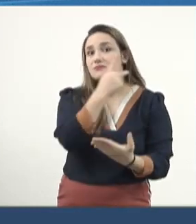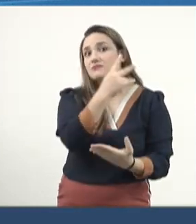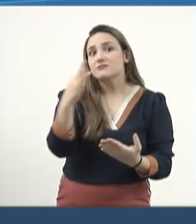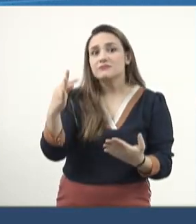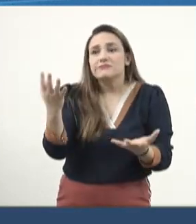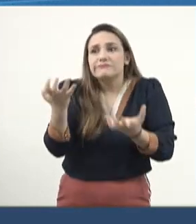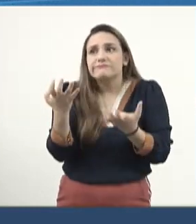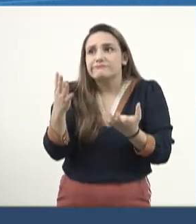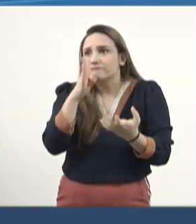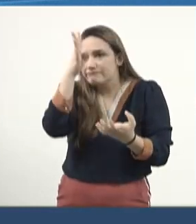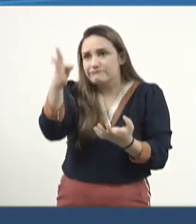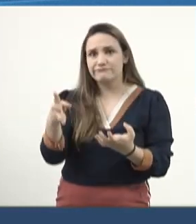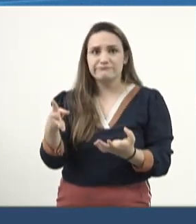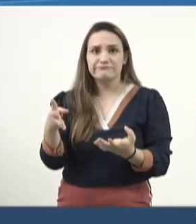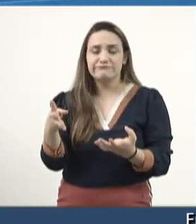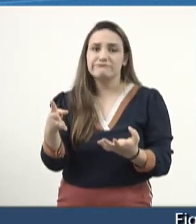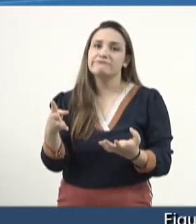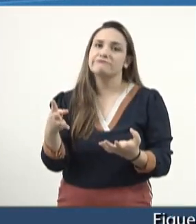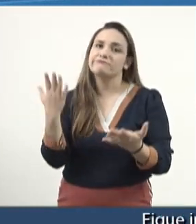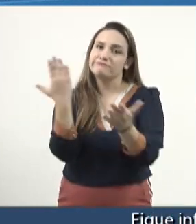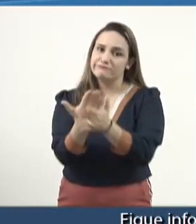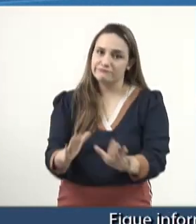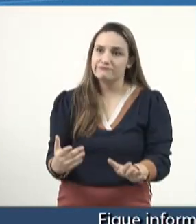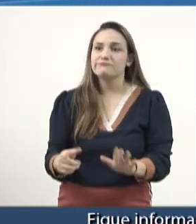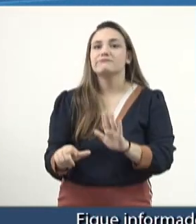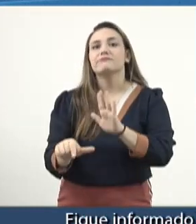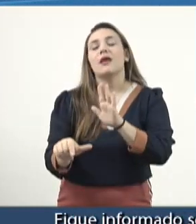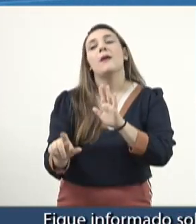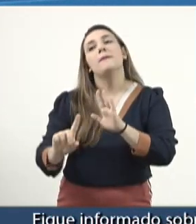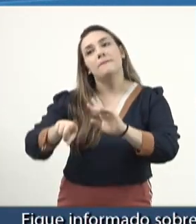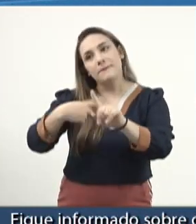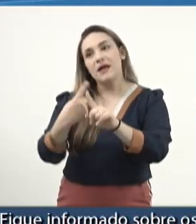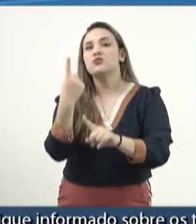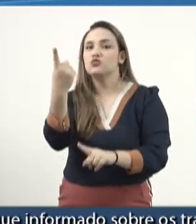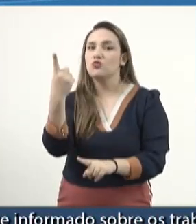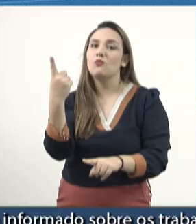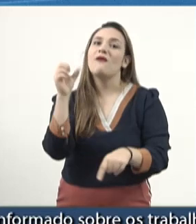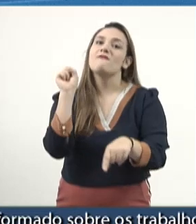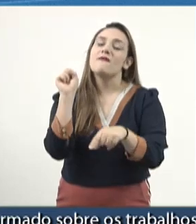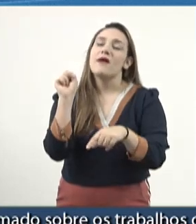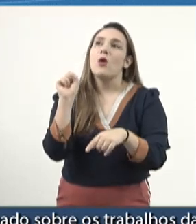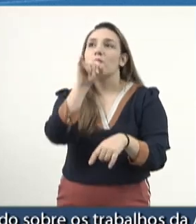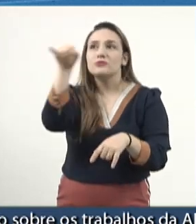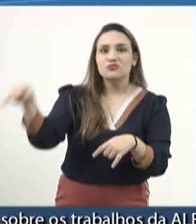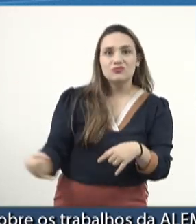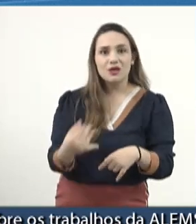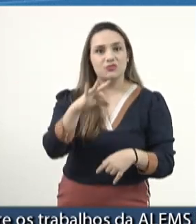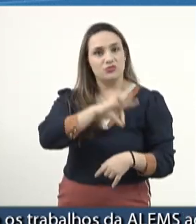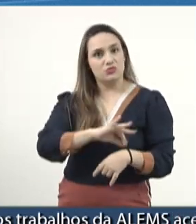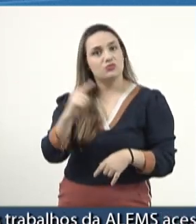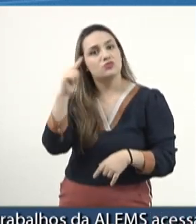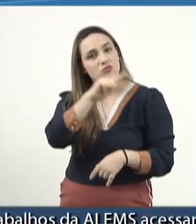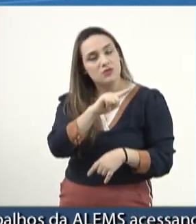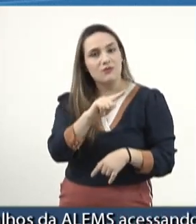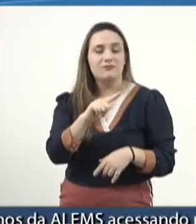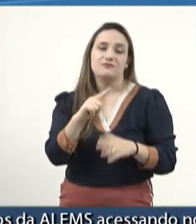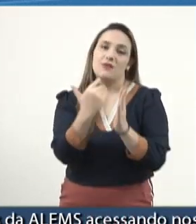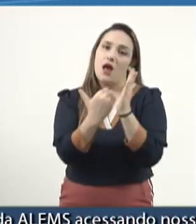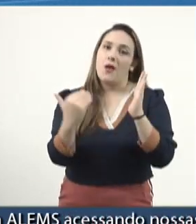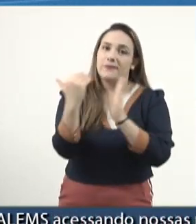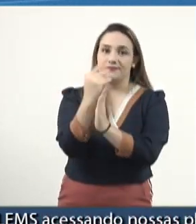tenta interferir e destruir mais uma fonte de renda dos trabalhadores. Aumentar